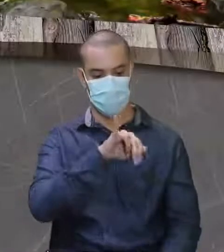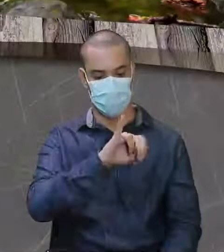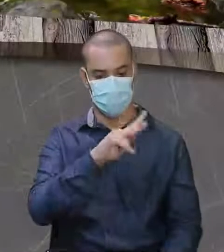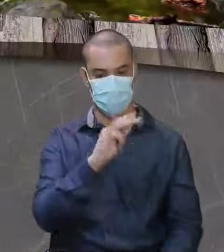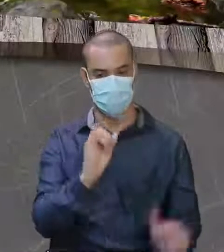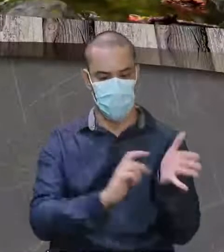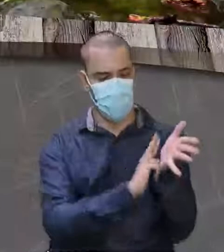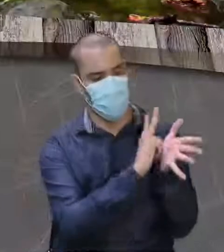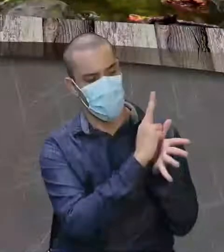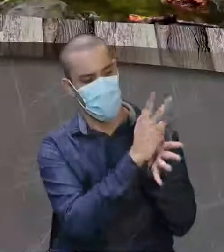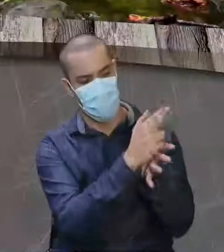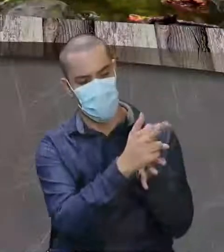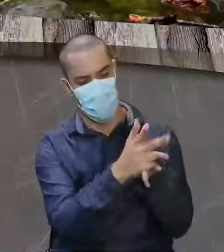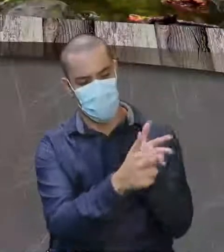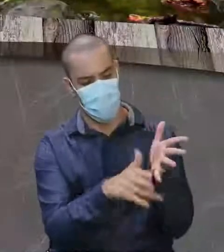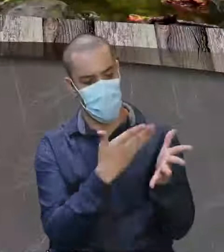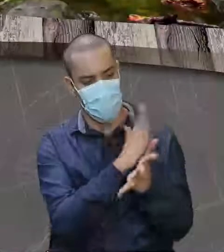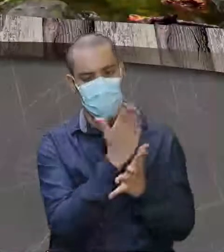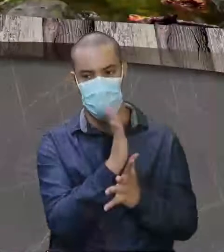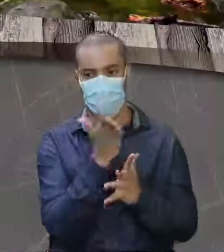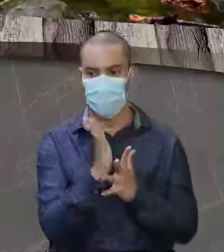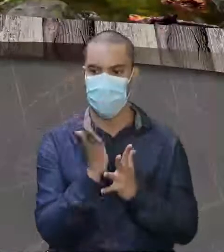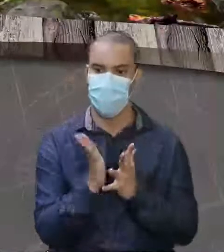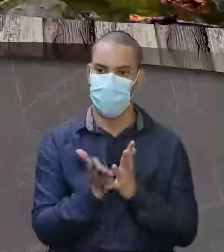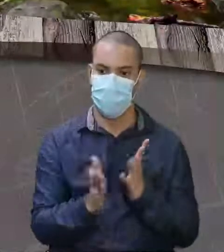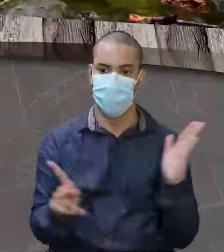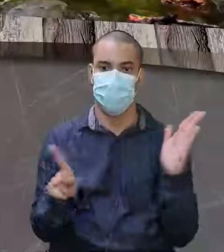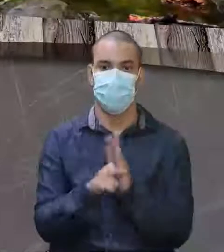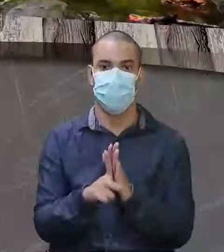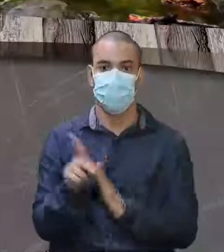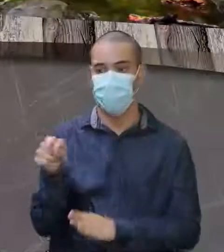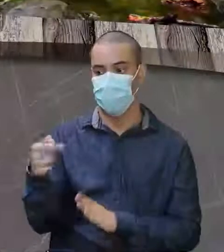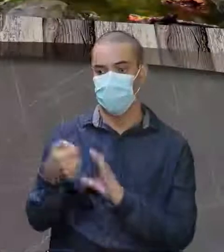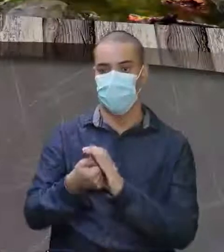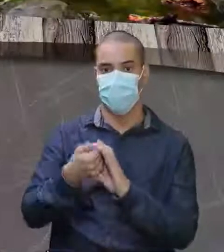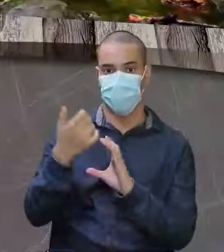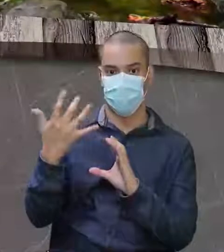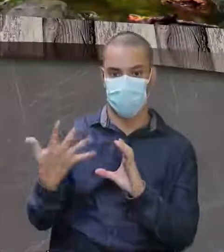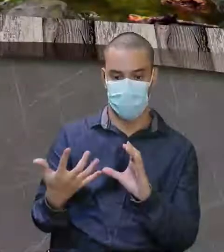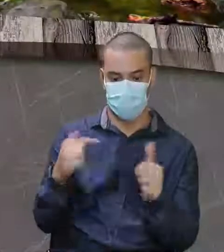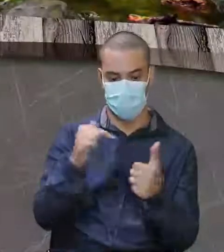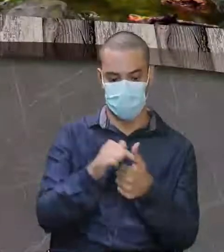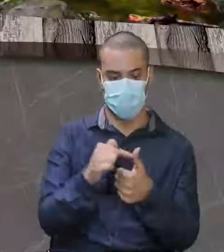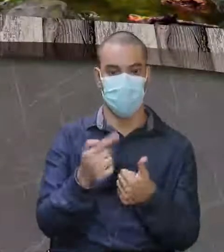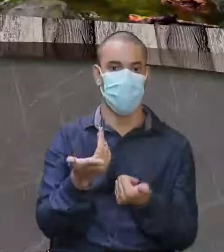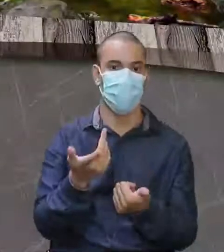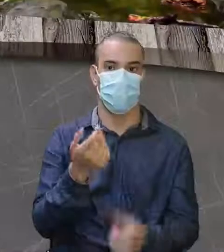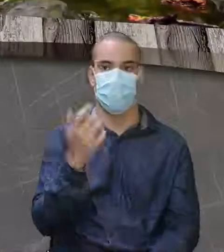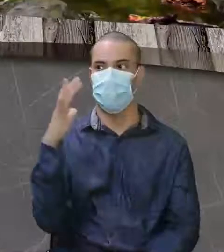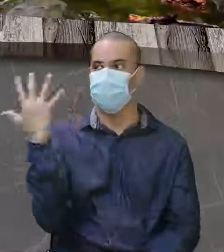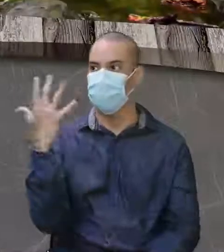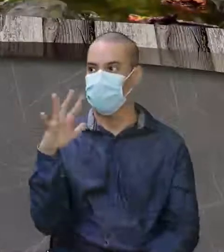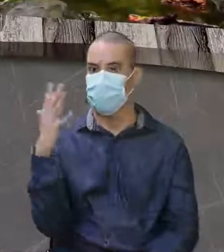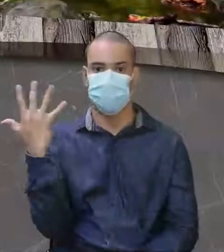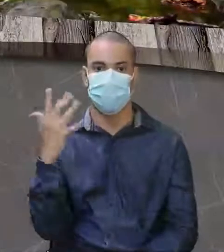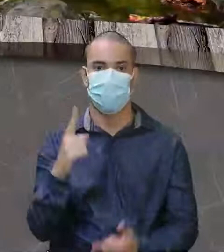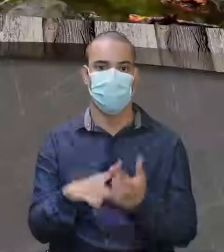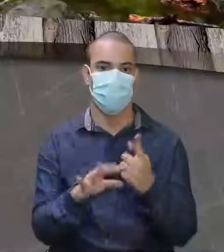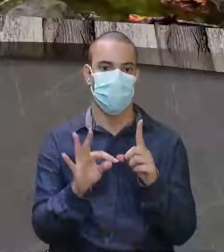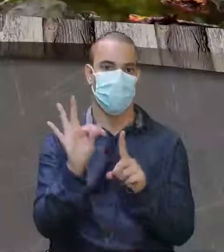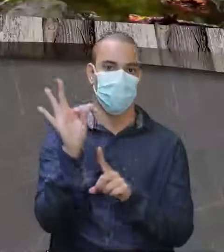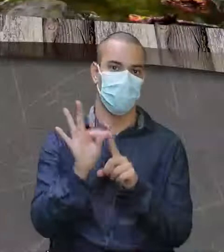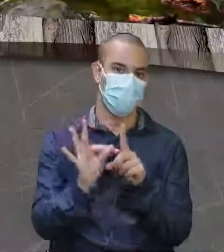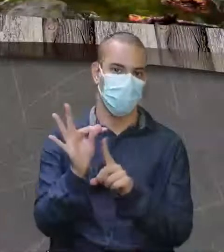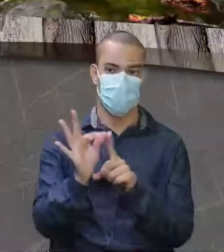de eu poder sobreviver num local, que são as características básicas, como o clima e quando eu digo clima, é